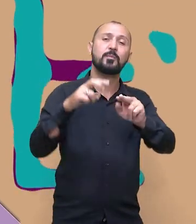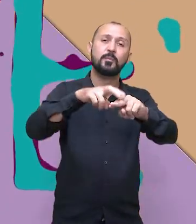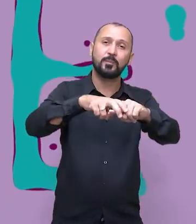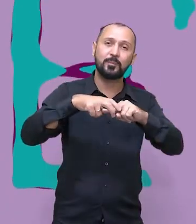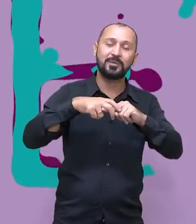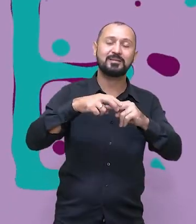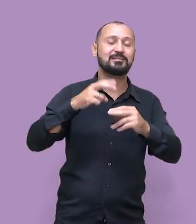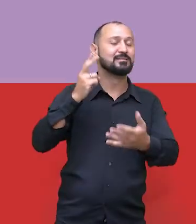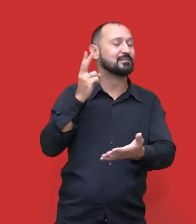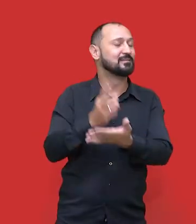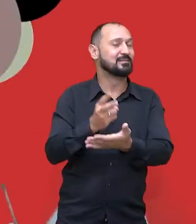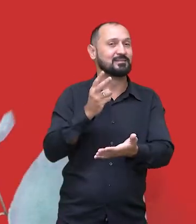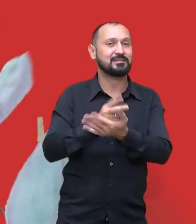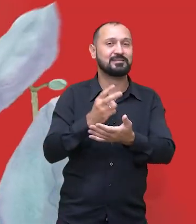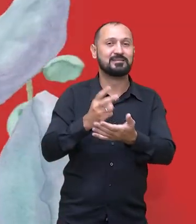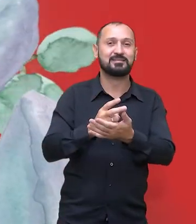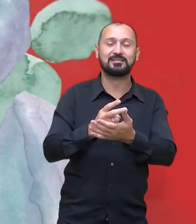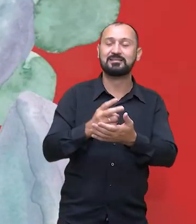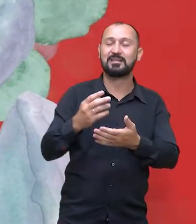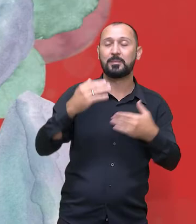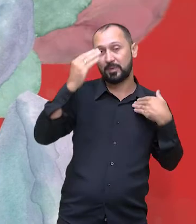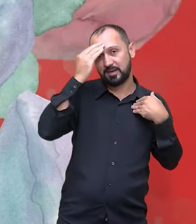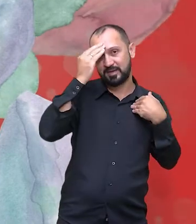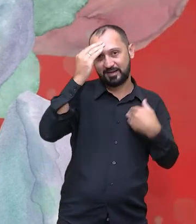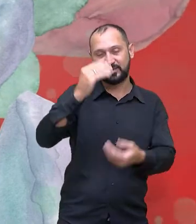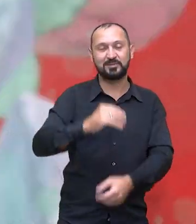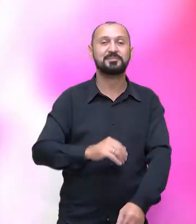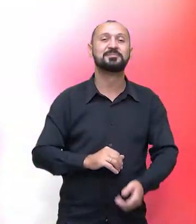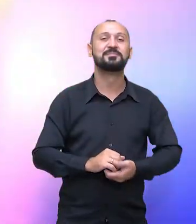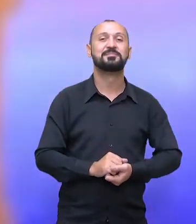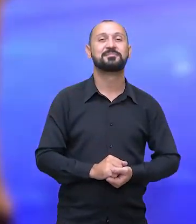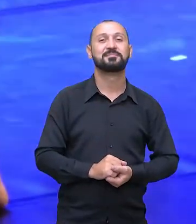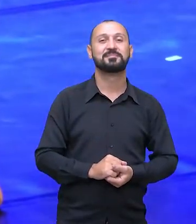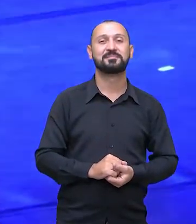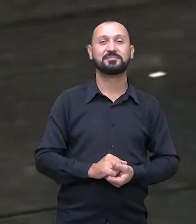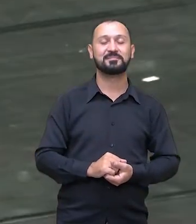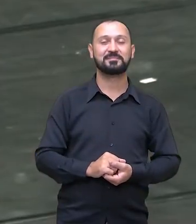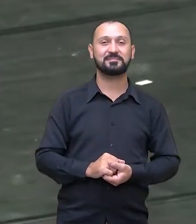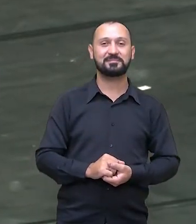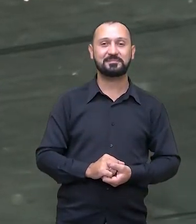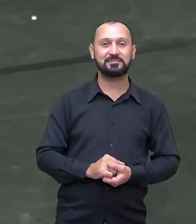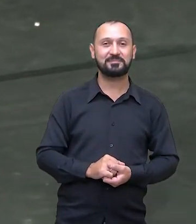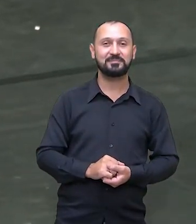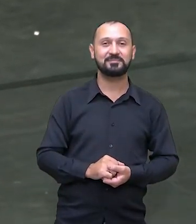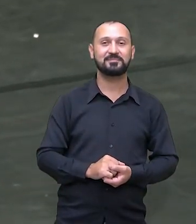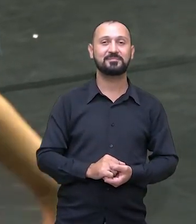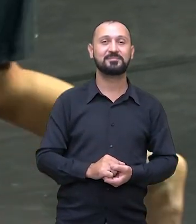isso eu sou e serei eternamente grata.